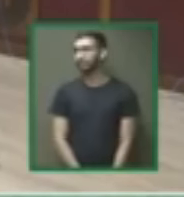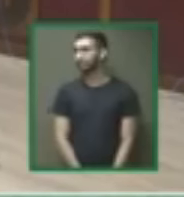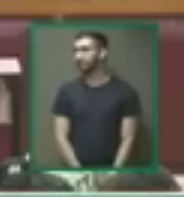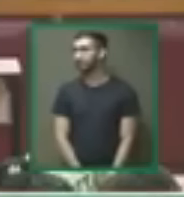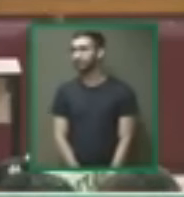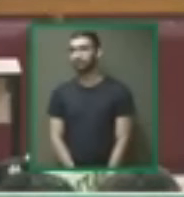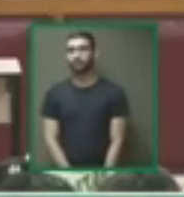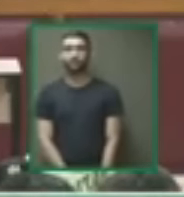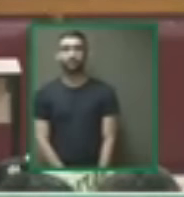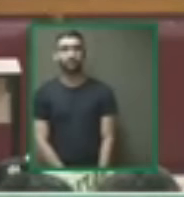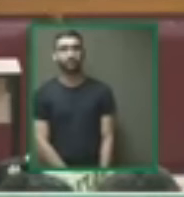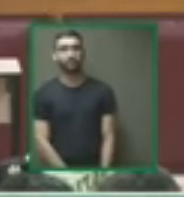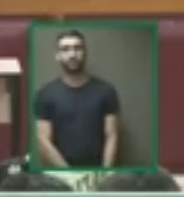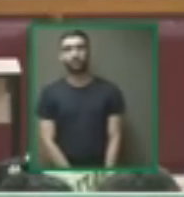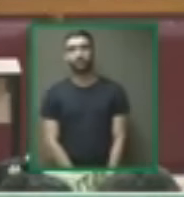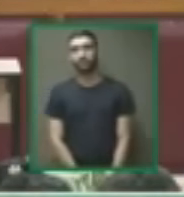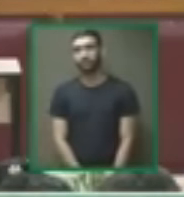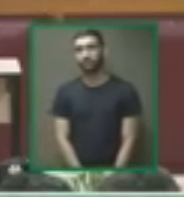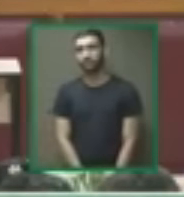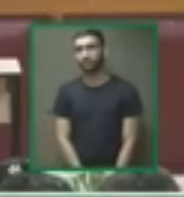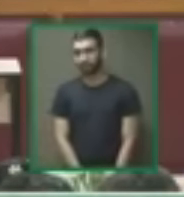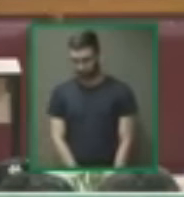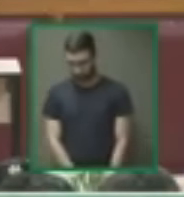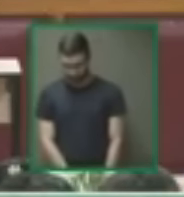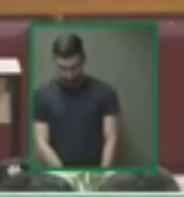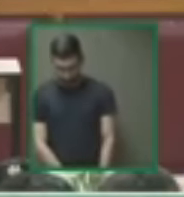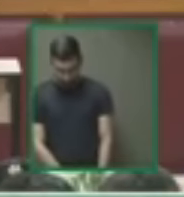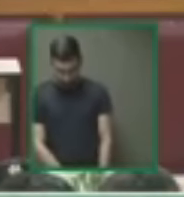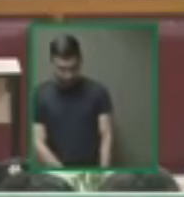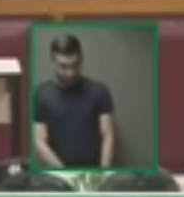Senhor, está gravando? Tá.